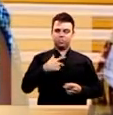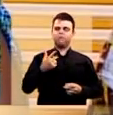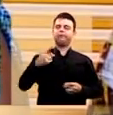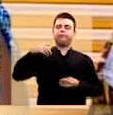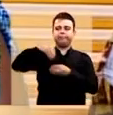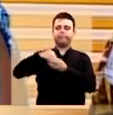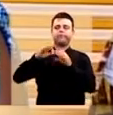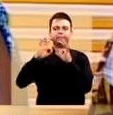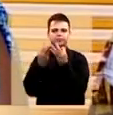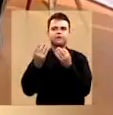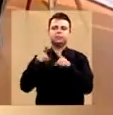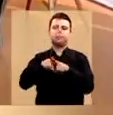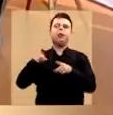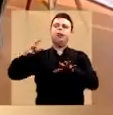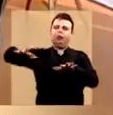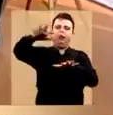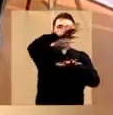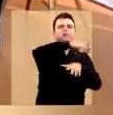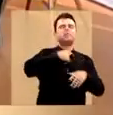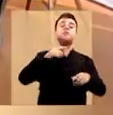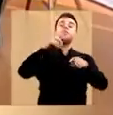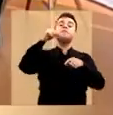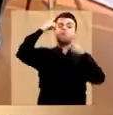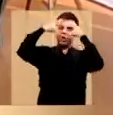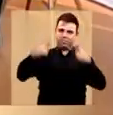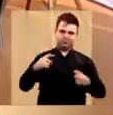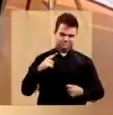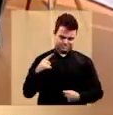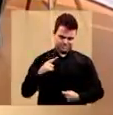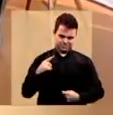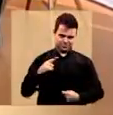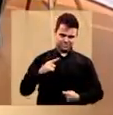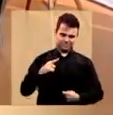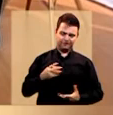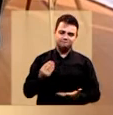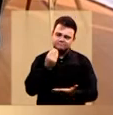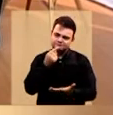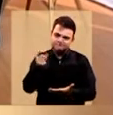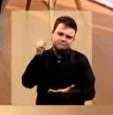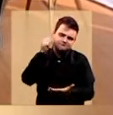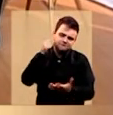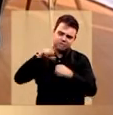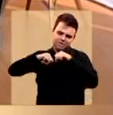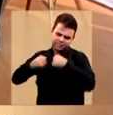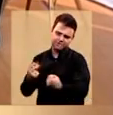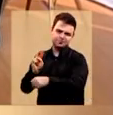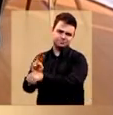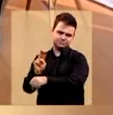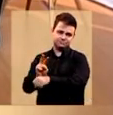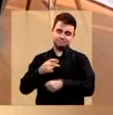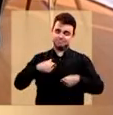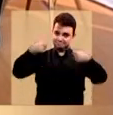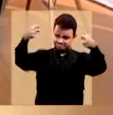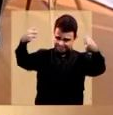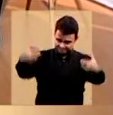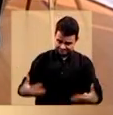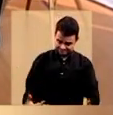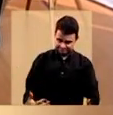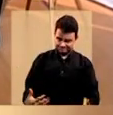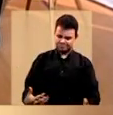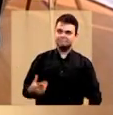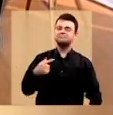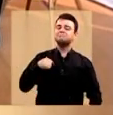nos espaços. Em todos os outros espaços onde ela poderia ser acolhida, né? Tem uma coisa que eu sempre gosto de chamar a atenção. Você vê um